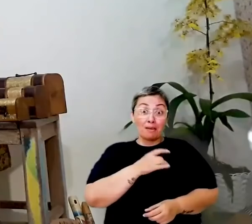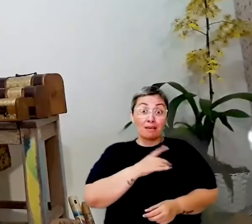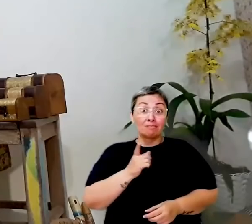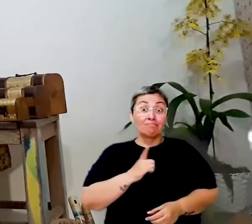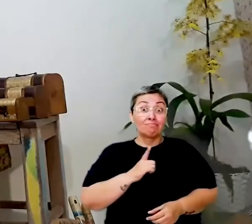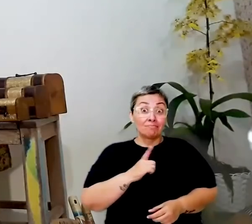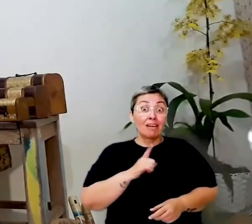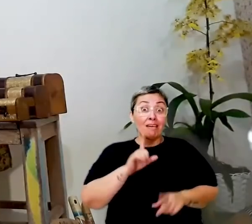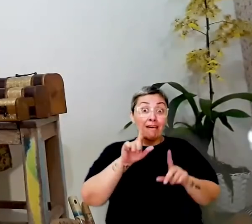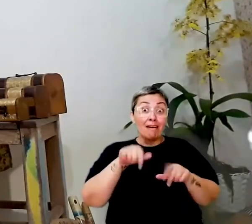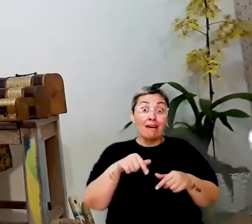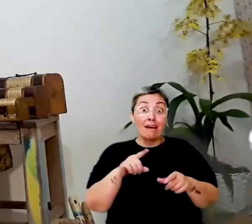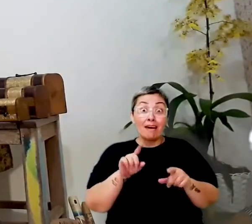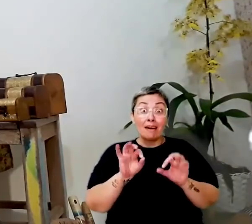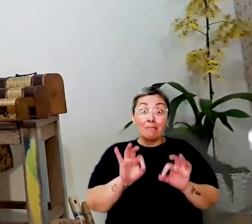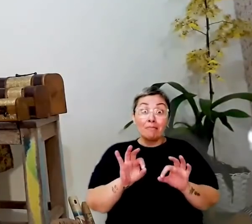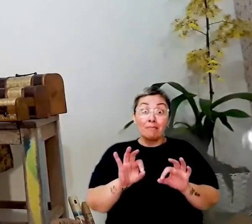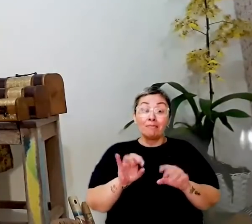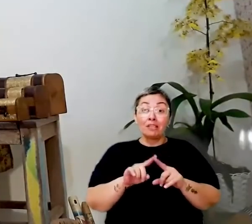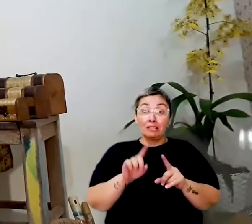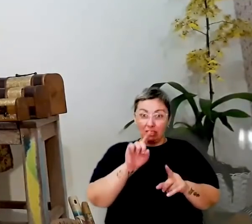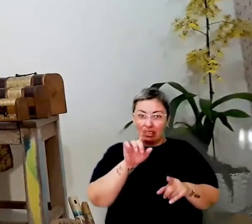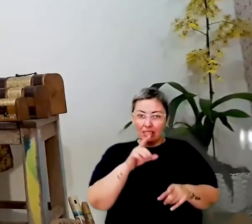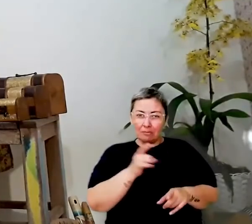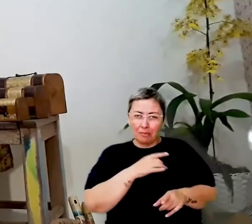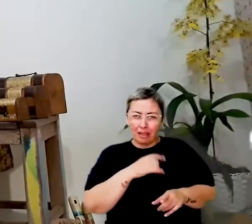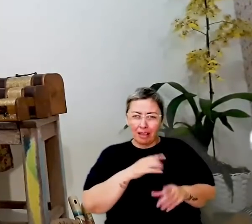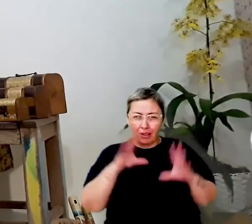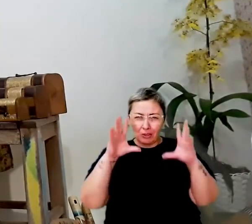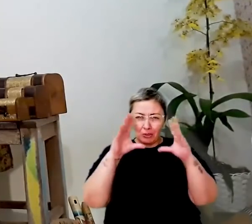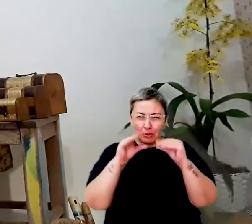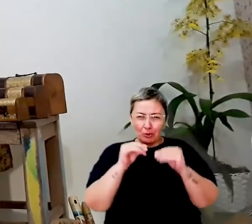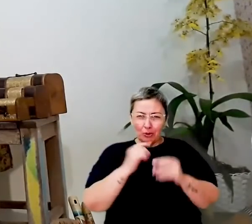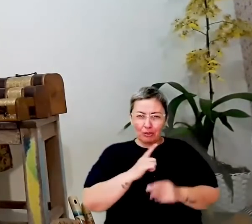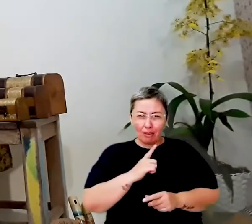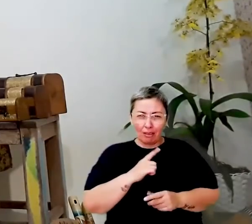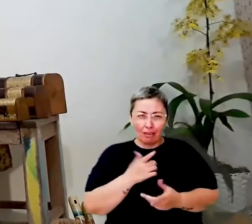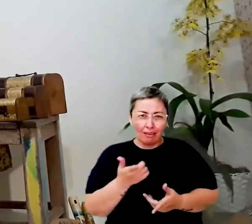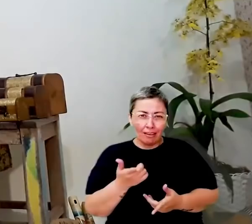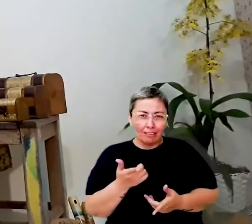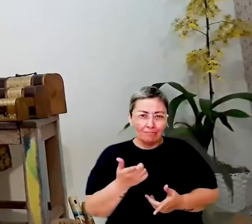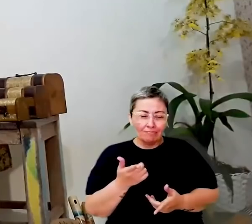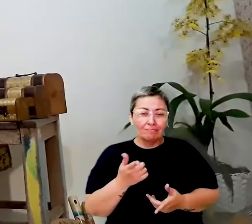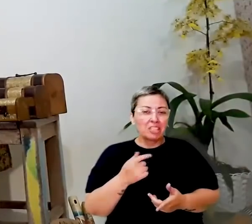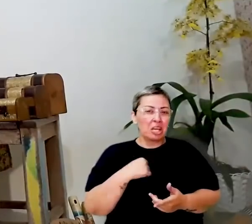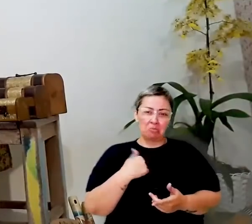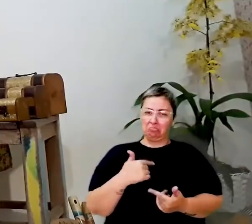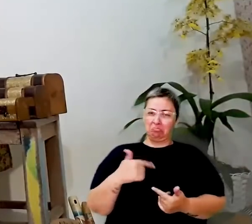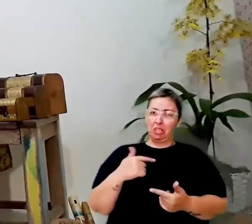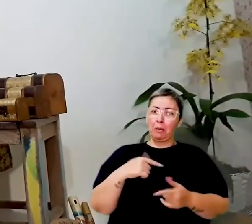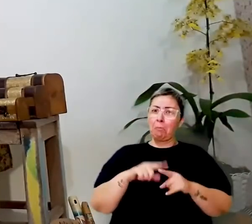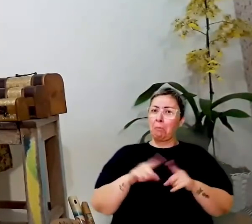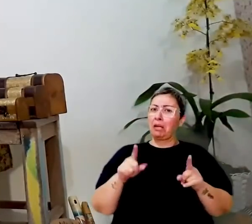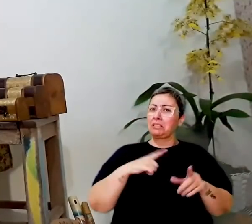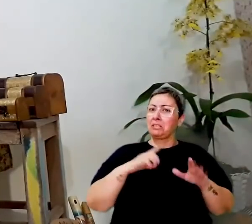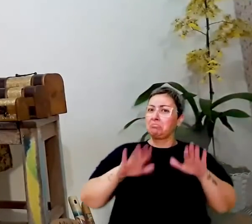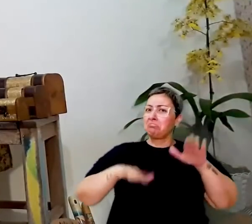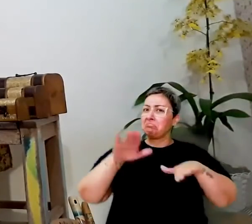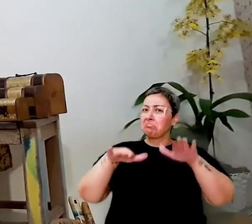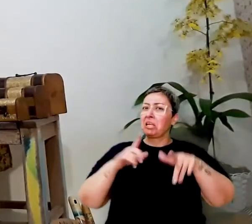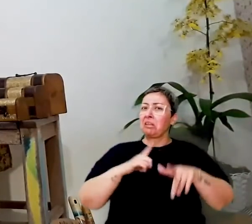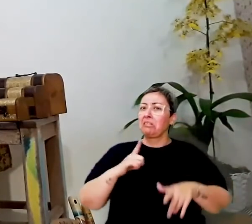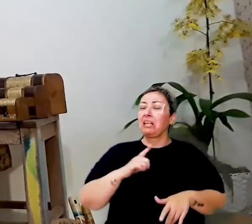mesmo. Você tem medo do escuro? Eu não tenho. Mas tem gente que tem.